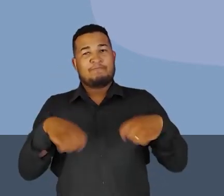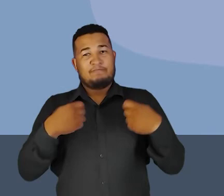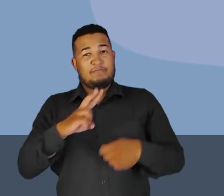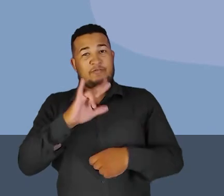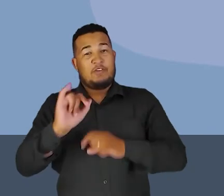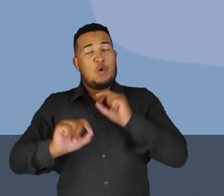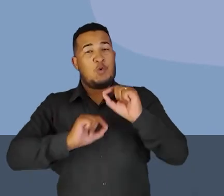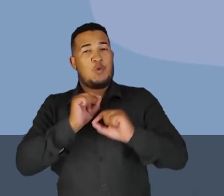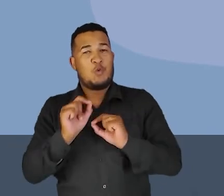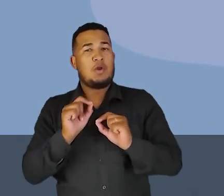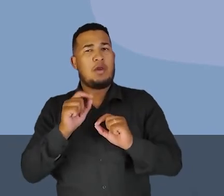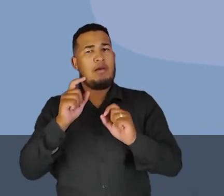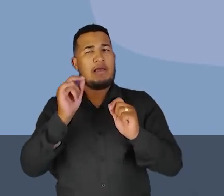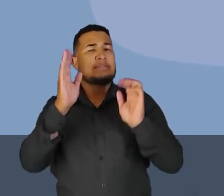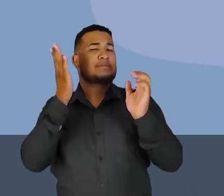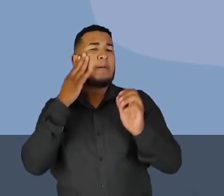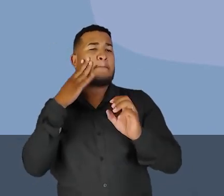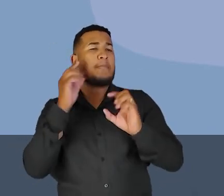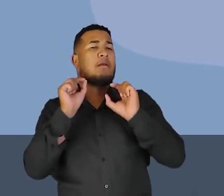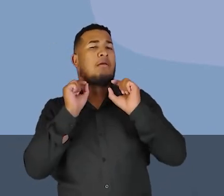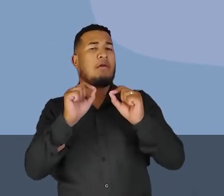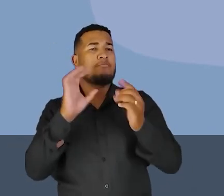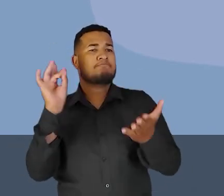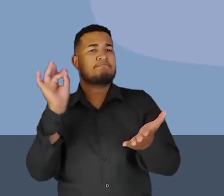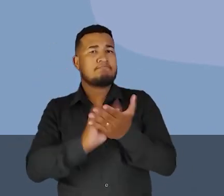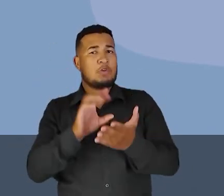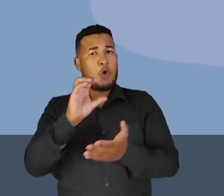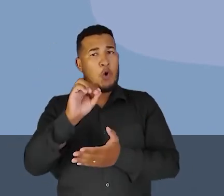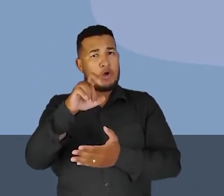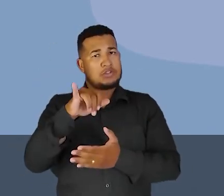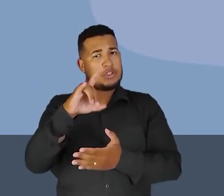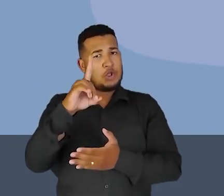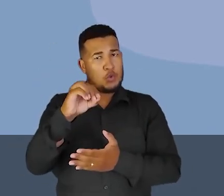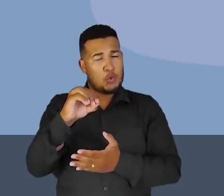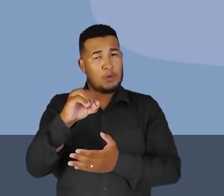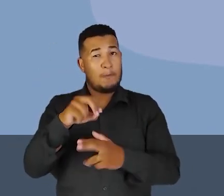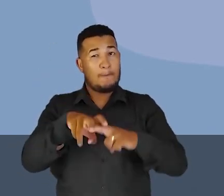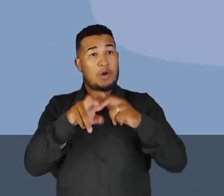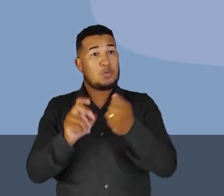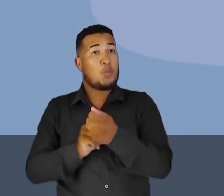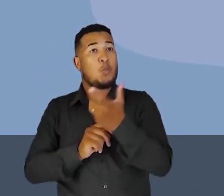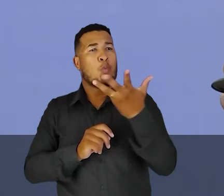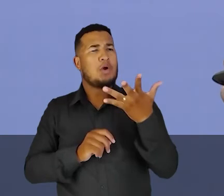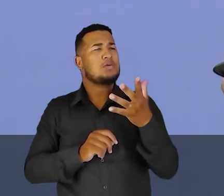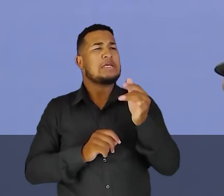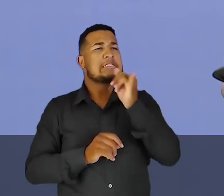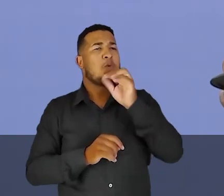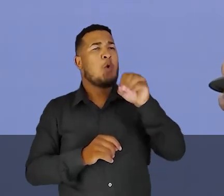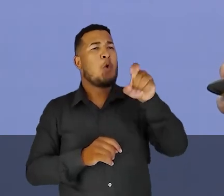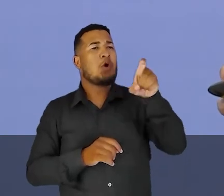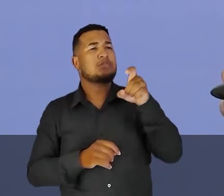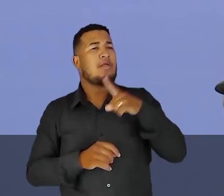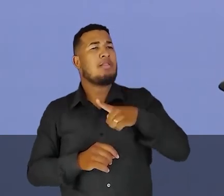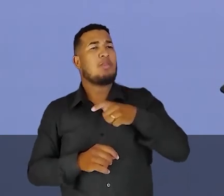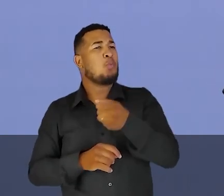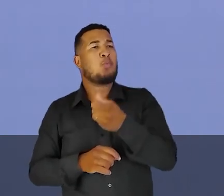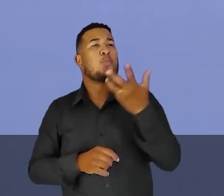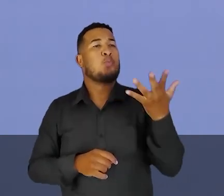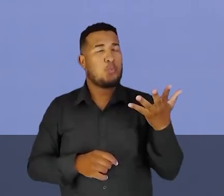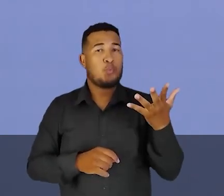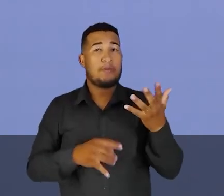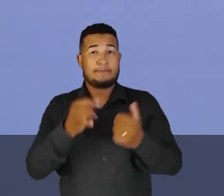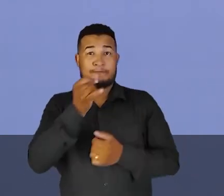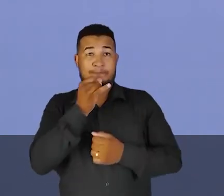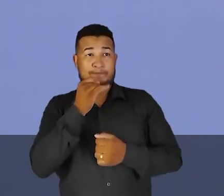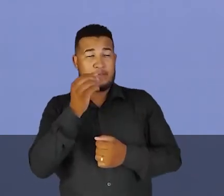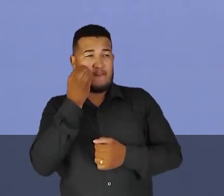que determinar quem é o óxido a partir da quantidade de oxigênio. Eu preciso identificar se o